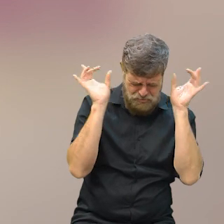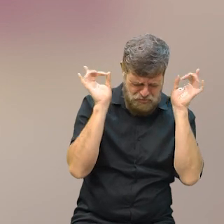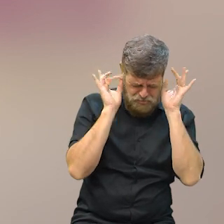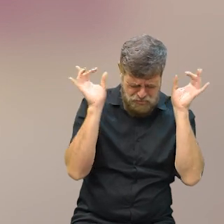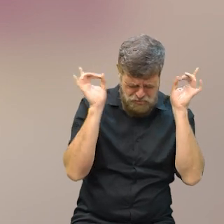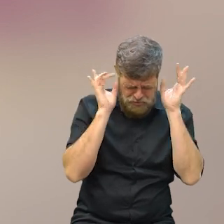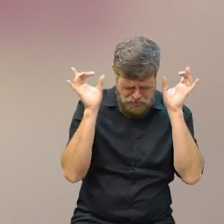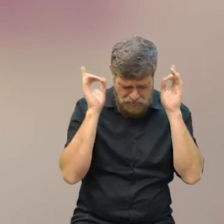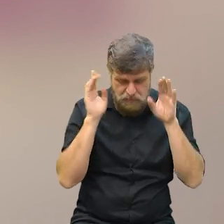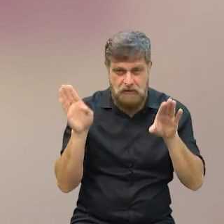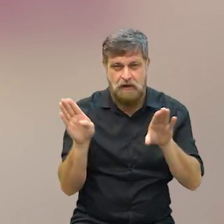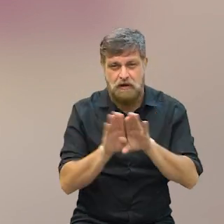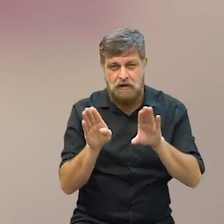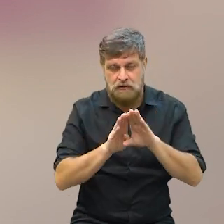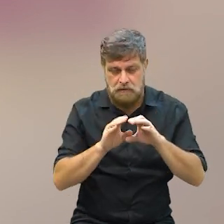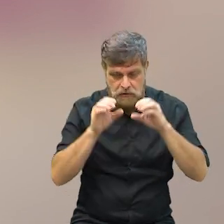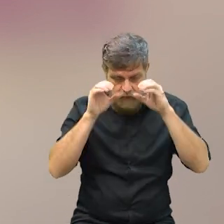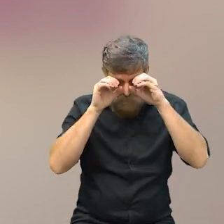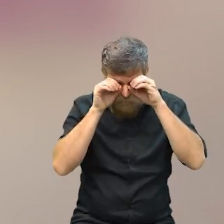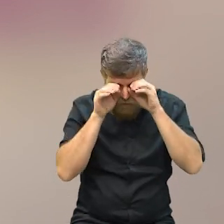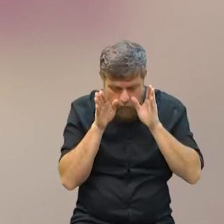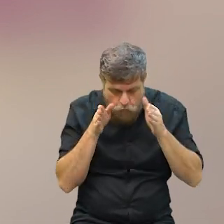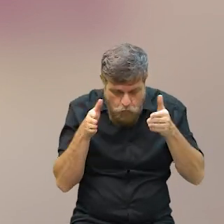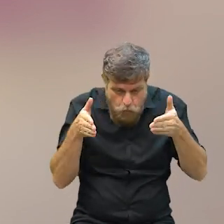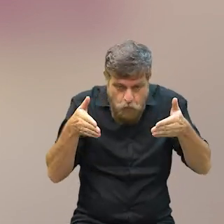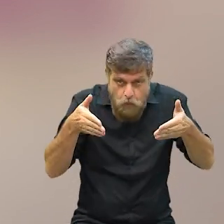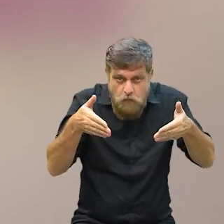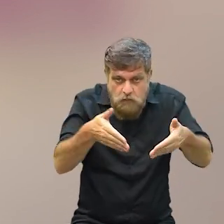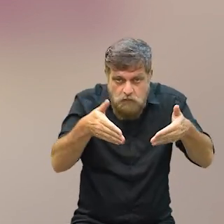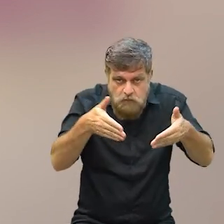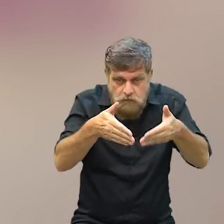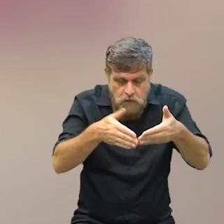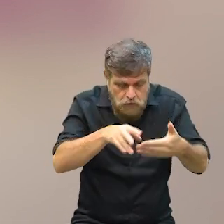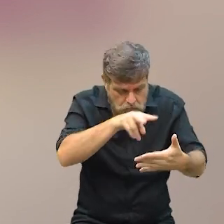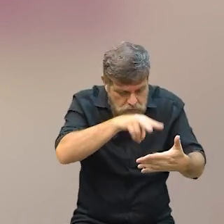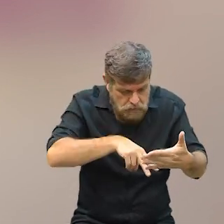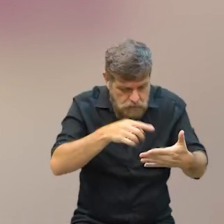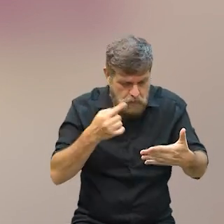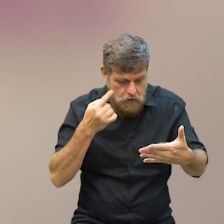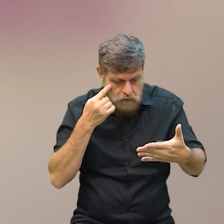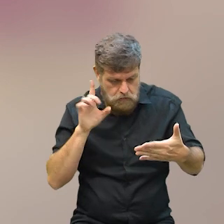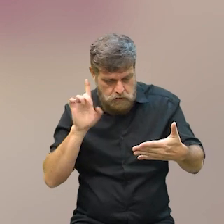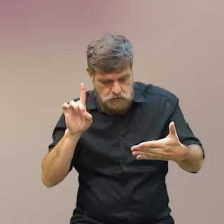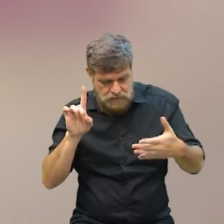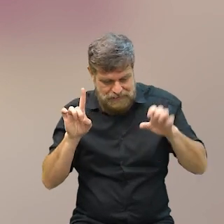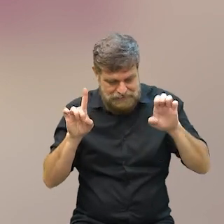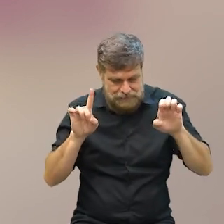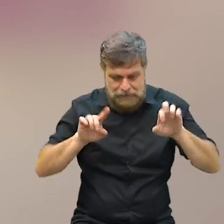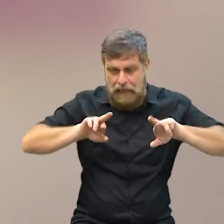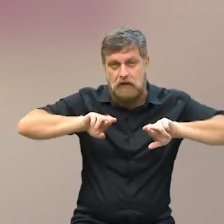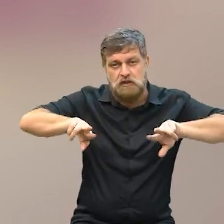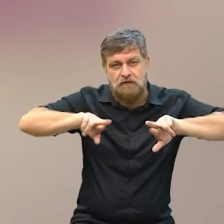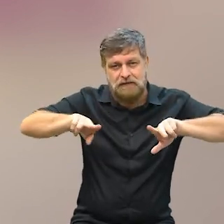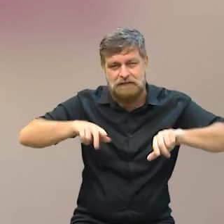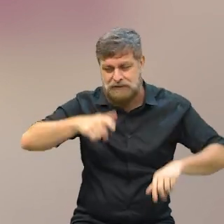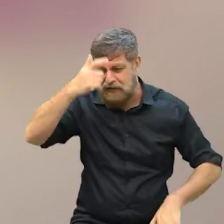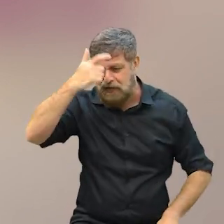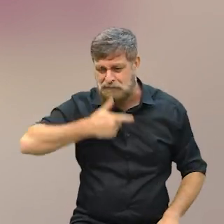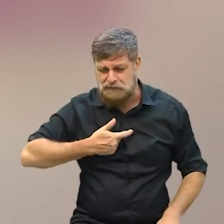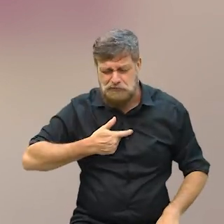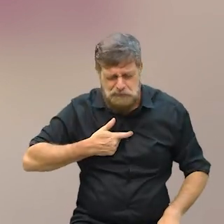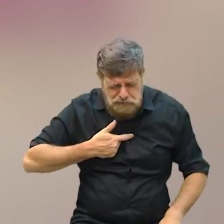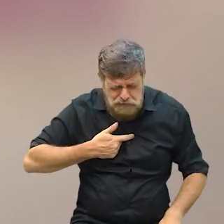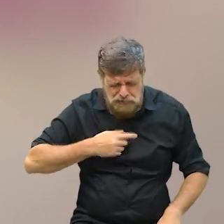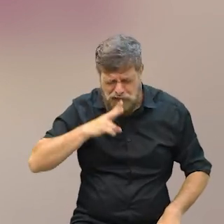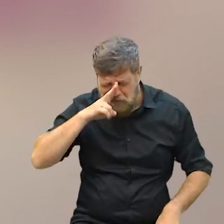cabeça, né? O ponto de foco, que a gente fala, né? O ponto focal do olho direito fica diferente do esquerdo, a pessoa